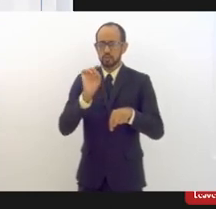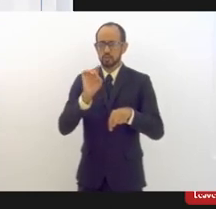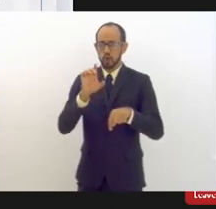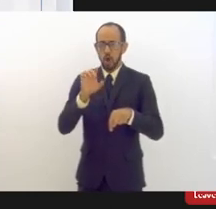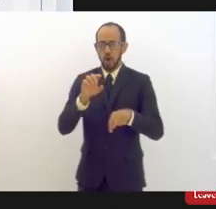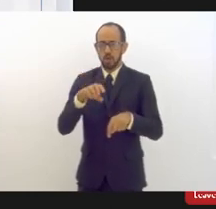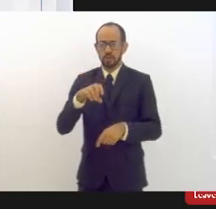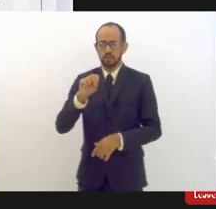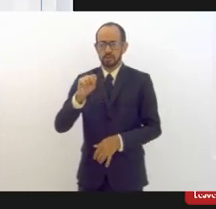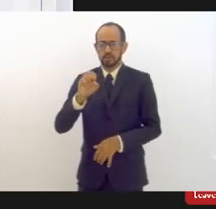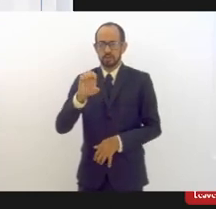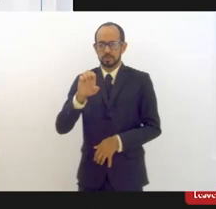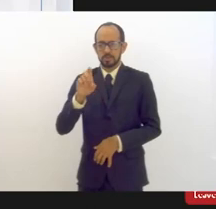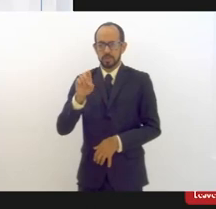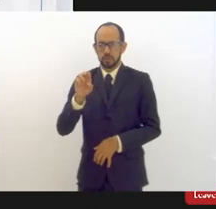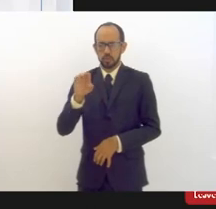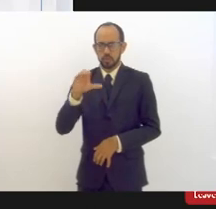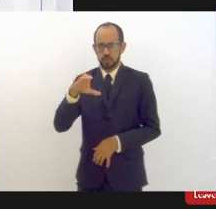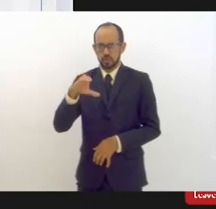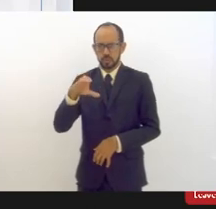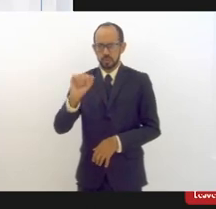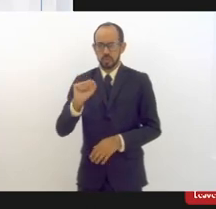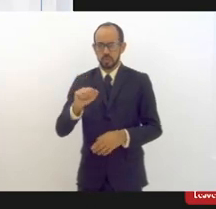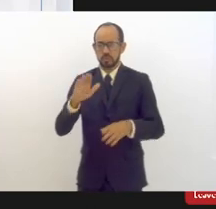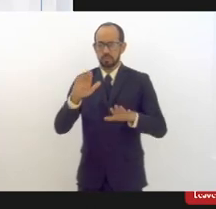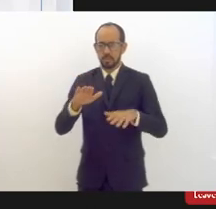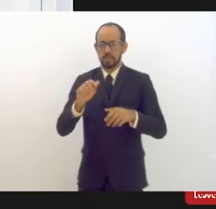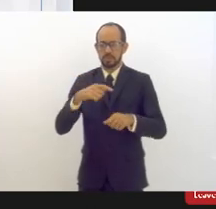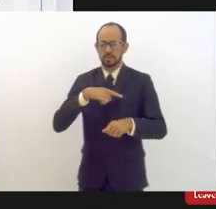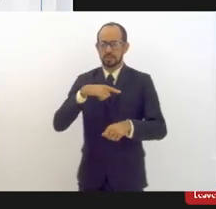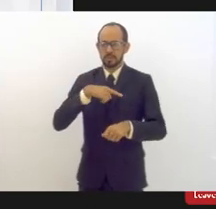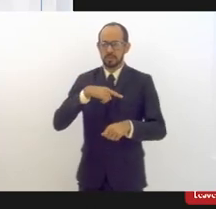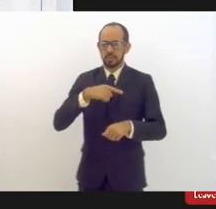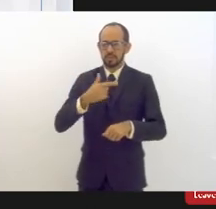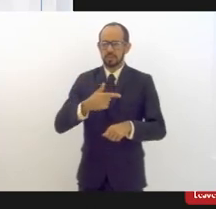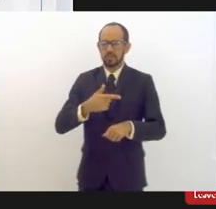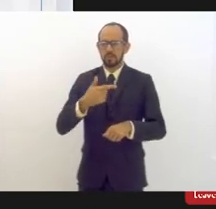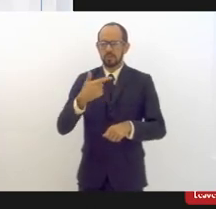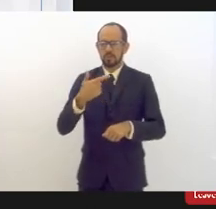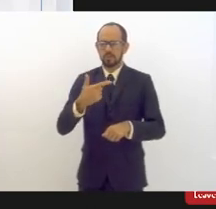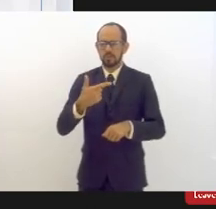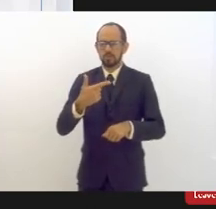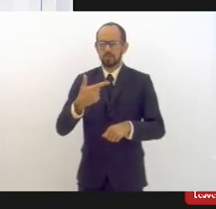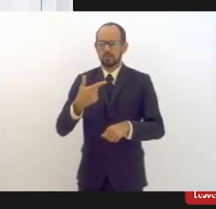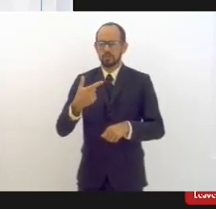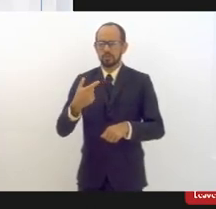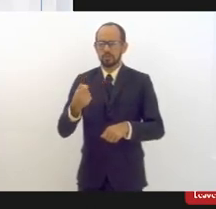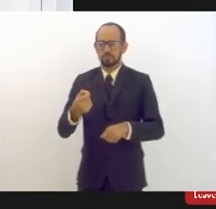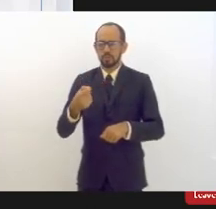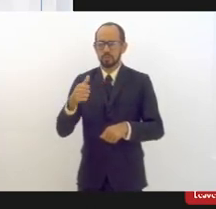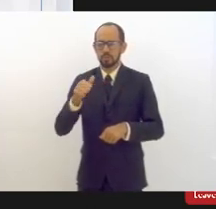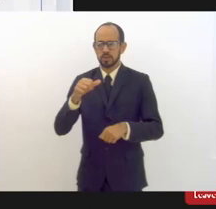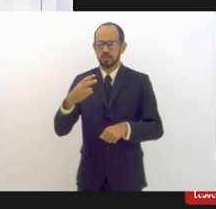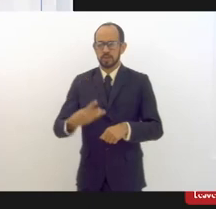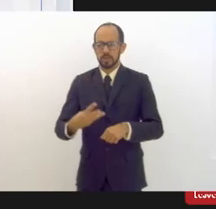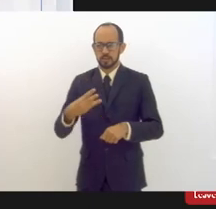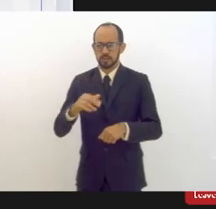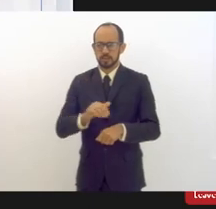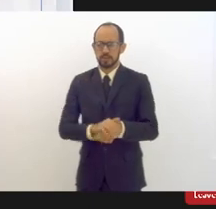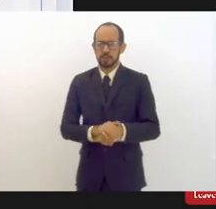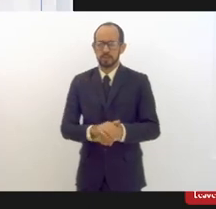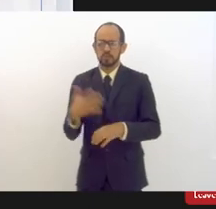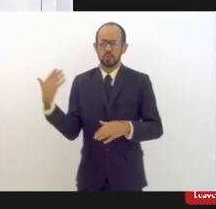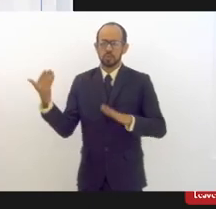sendo dentro da unidade escolar 15.003 e fora da unidade escolar 349 salas,